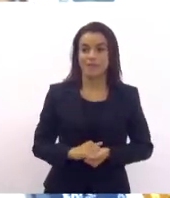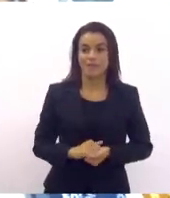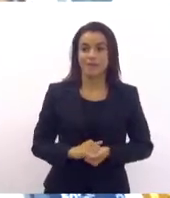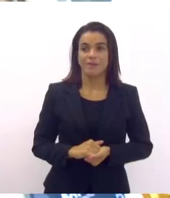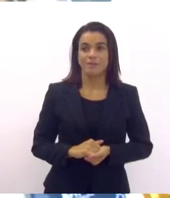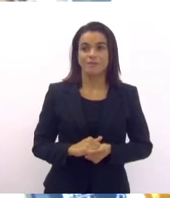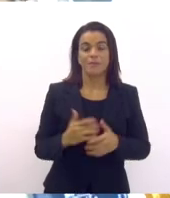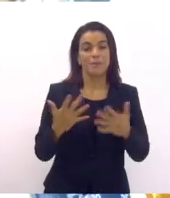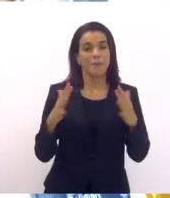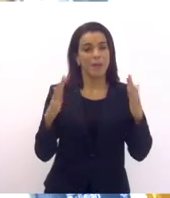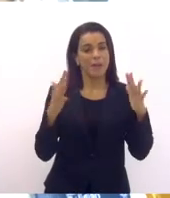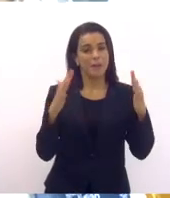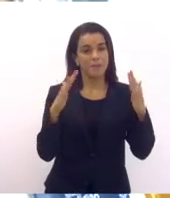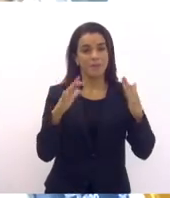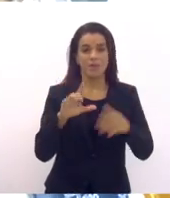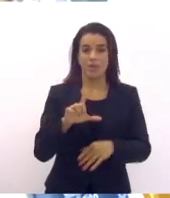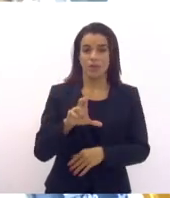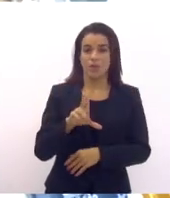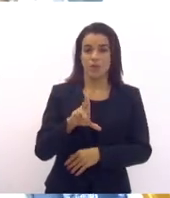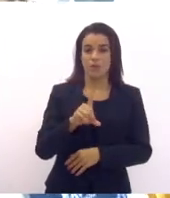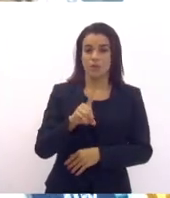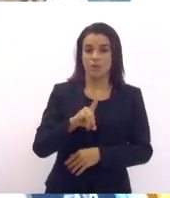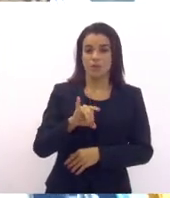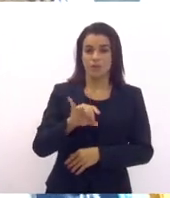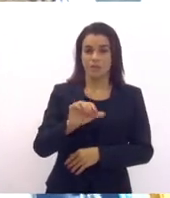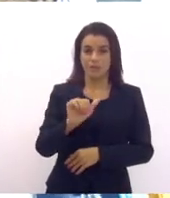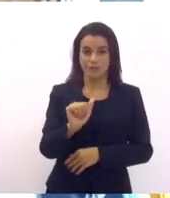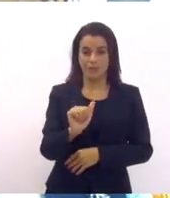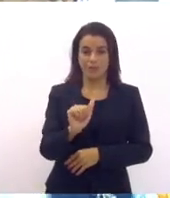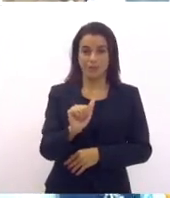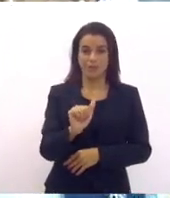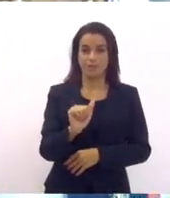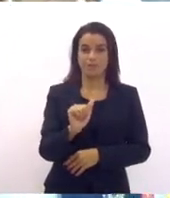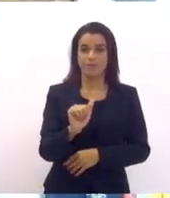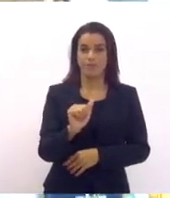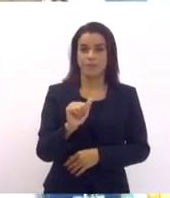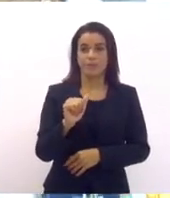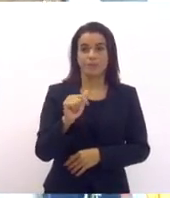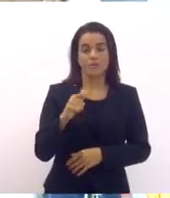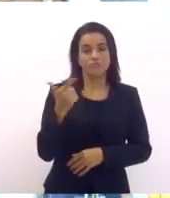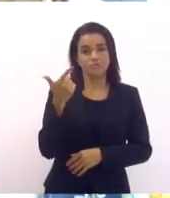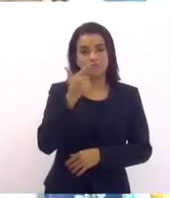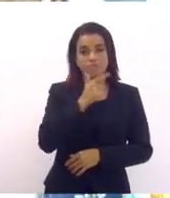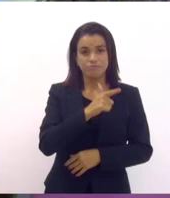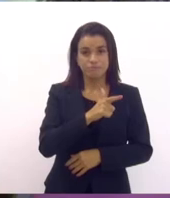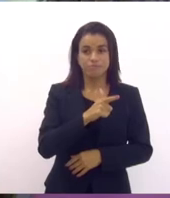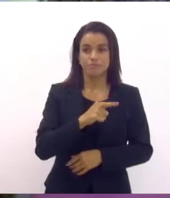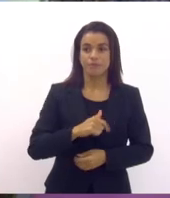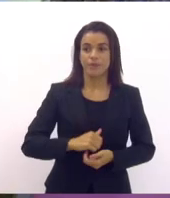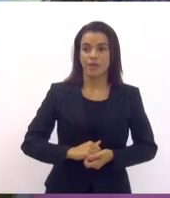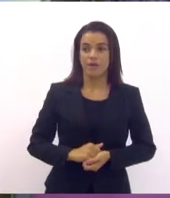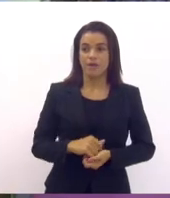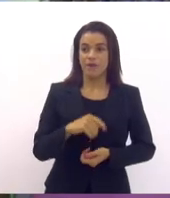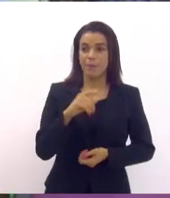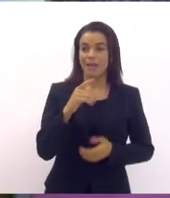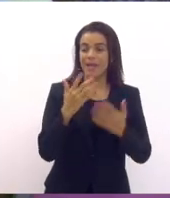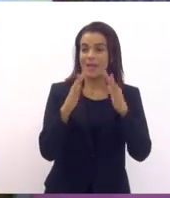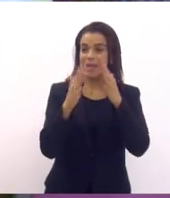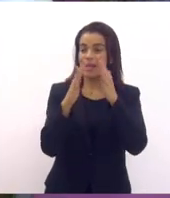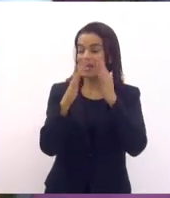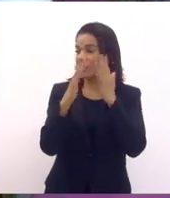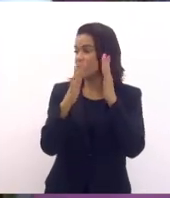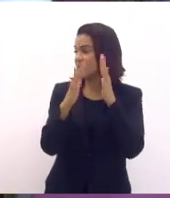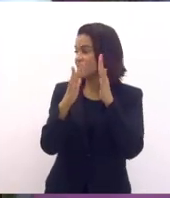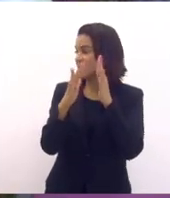Cerda mais um projeto muito importante para que a gente possa fazer no nosso país